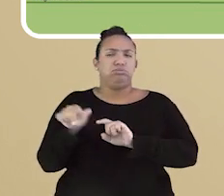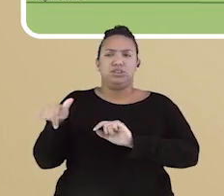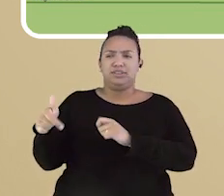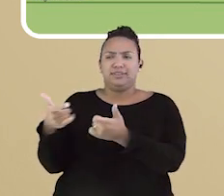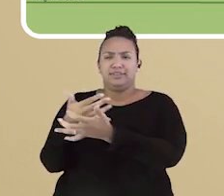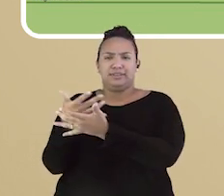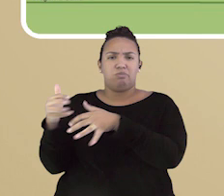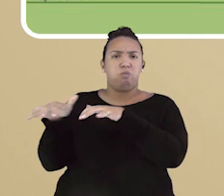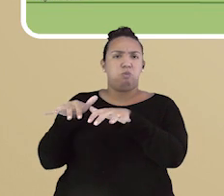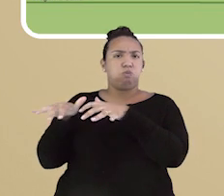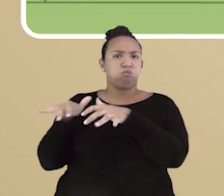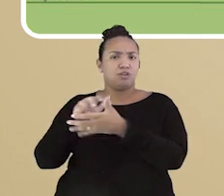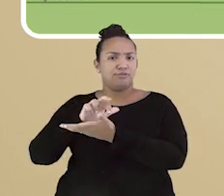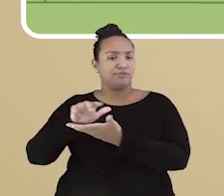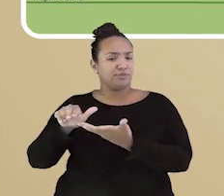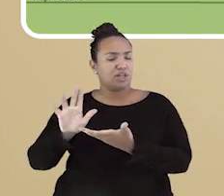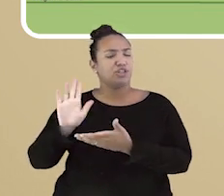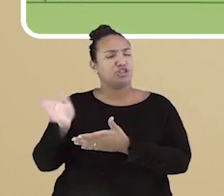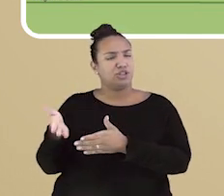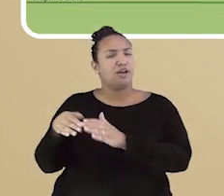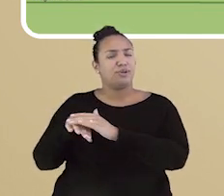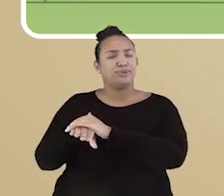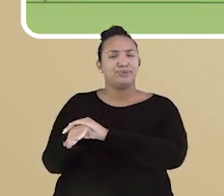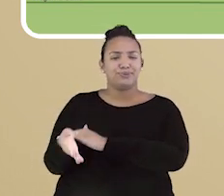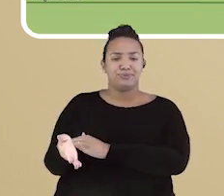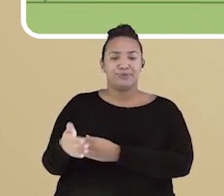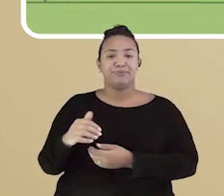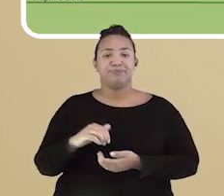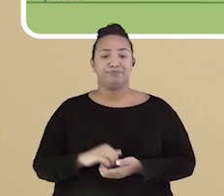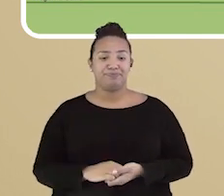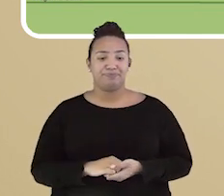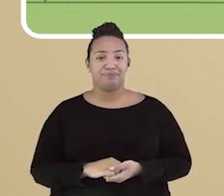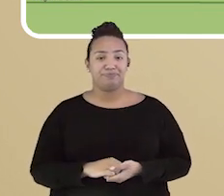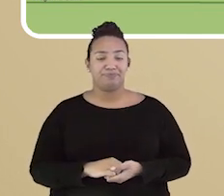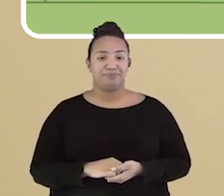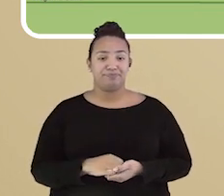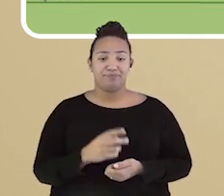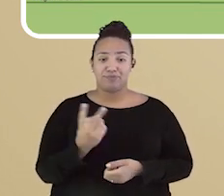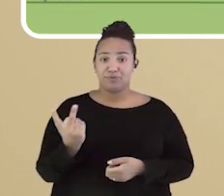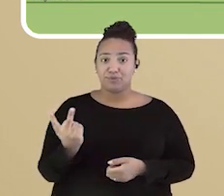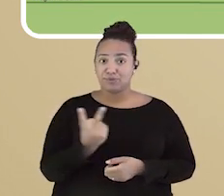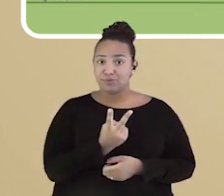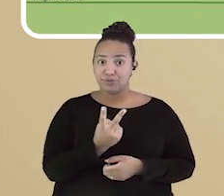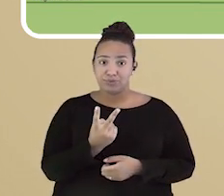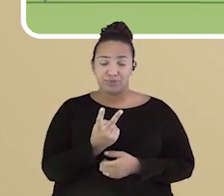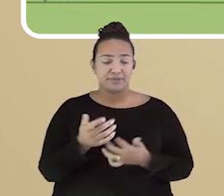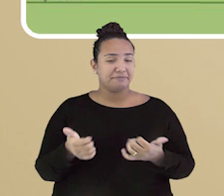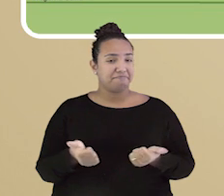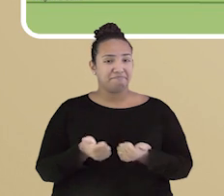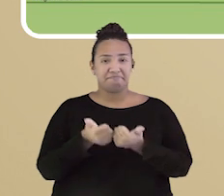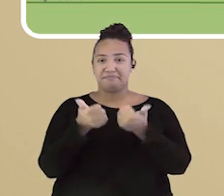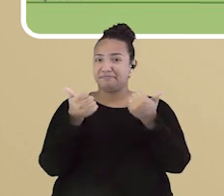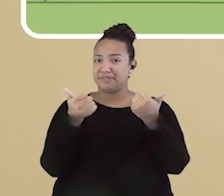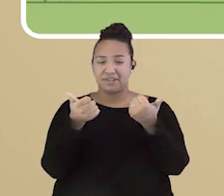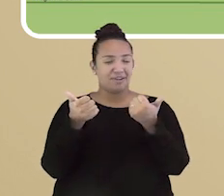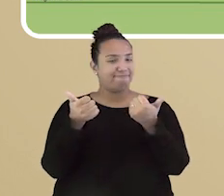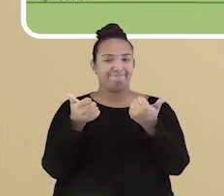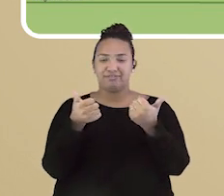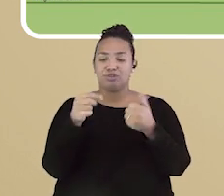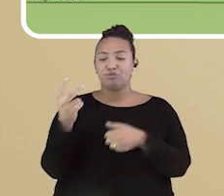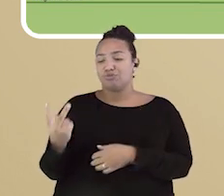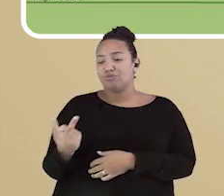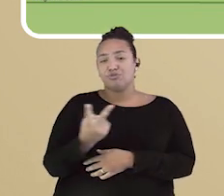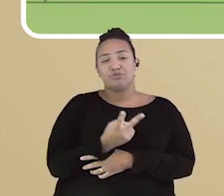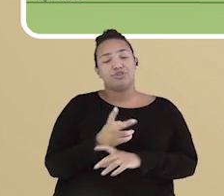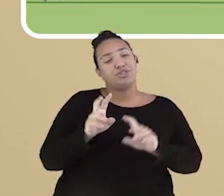cidade. Não existe um lugar melhor do que o outro. O que existem são elementos diferentes nas